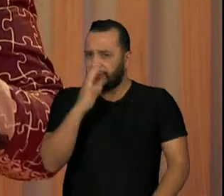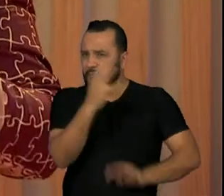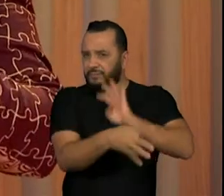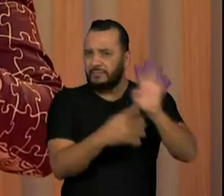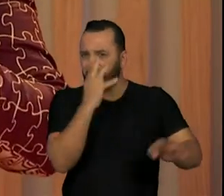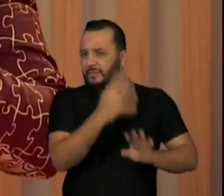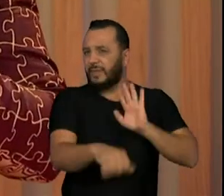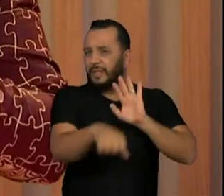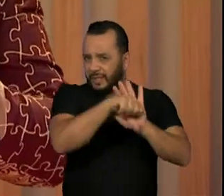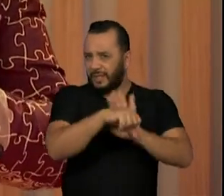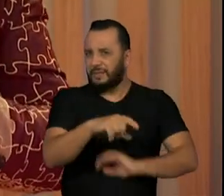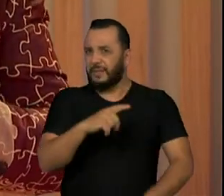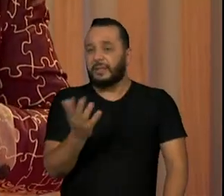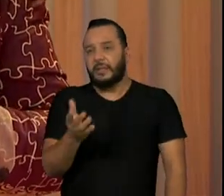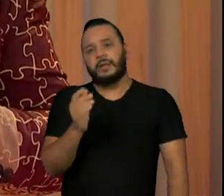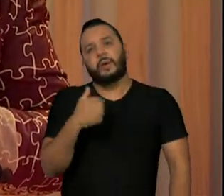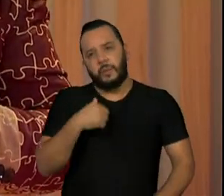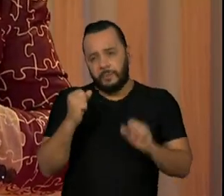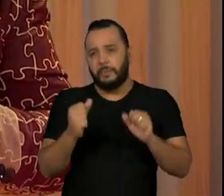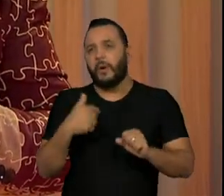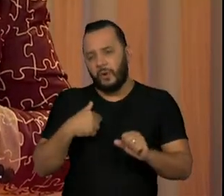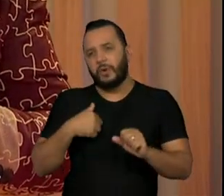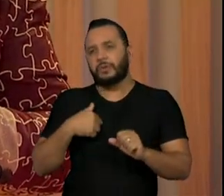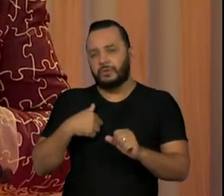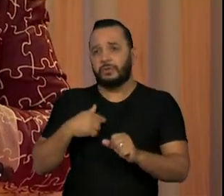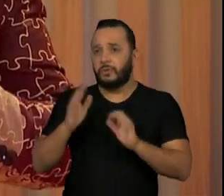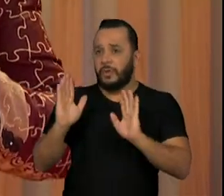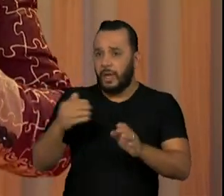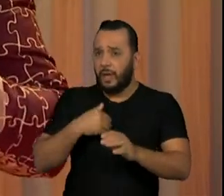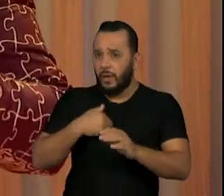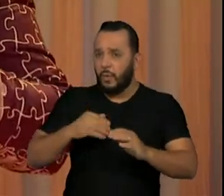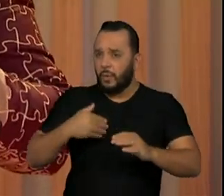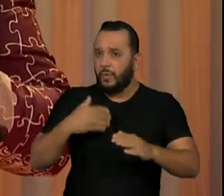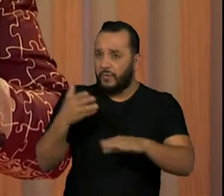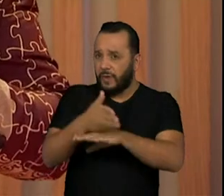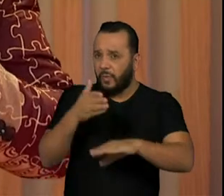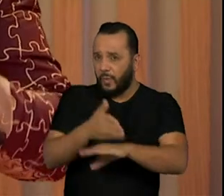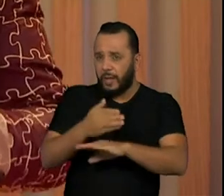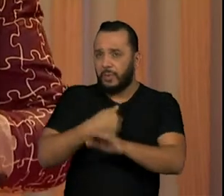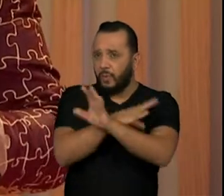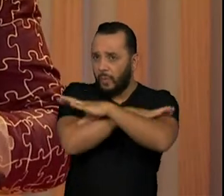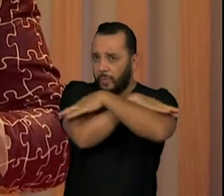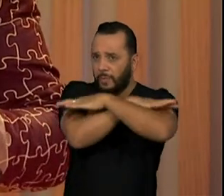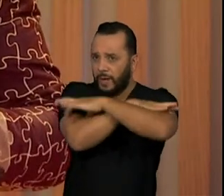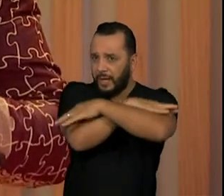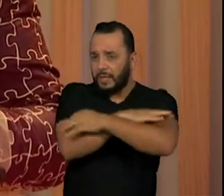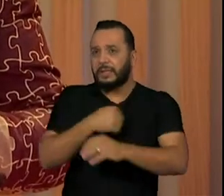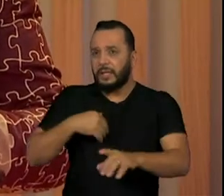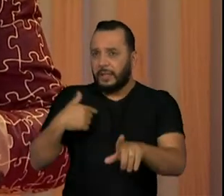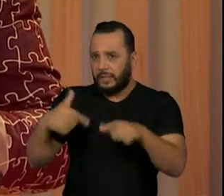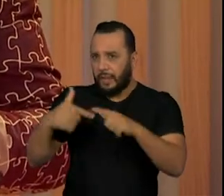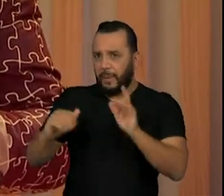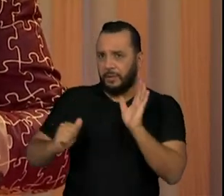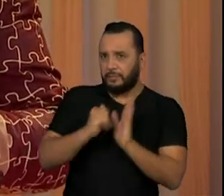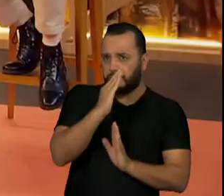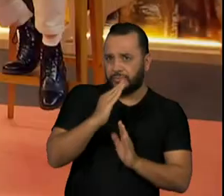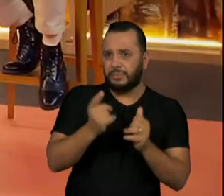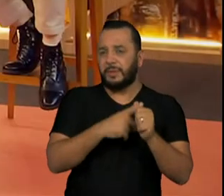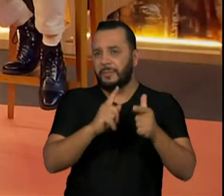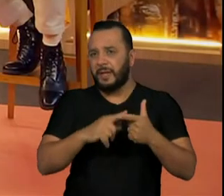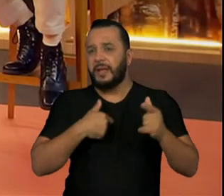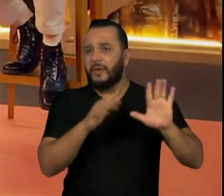Quer dizer, eu posso perder o emprego por ser de terreiro, eu posso perder parte da minha família